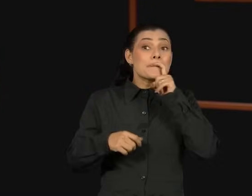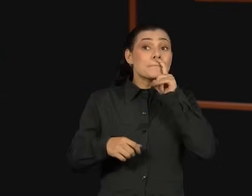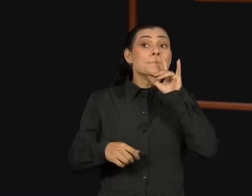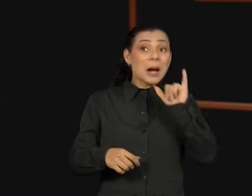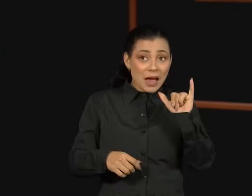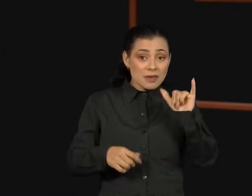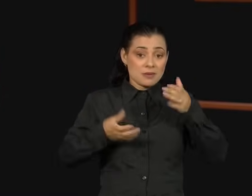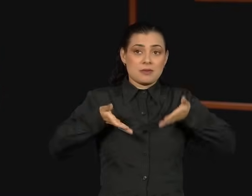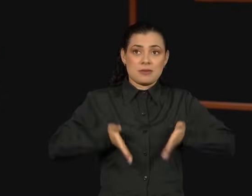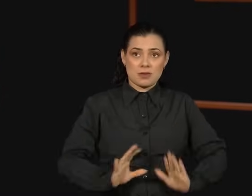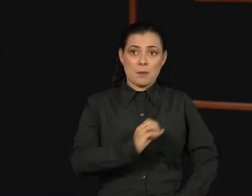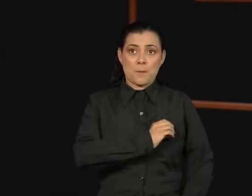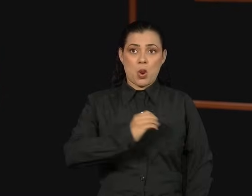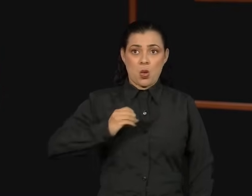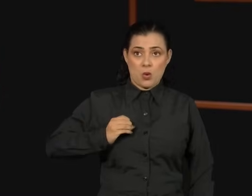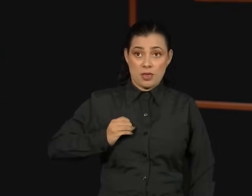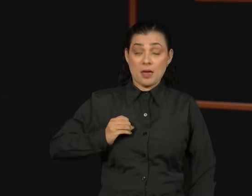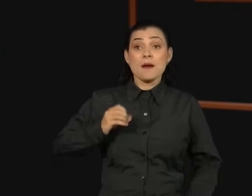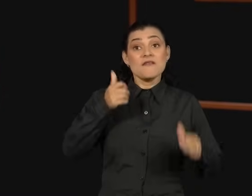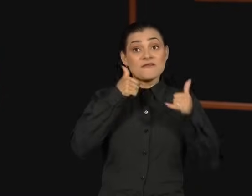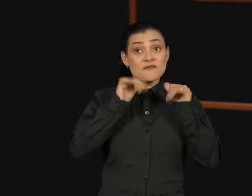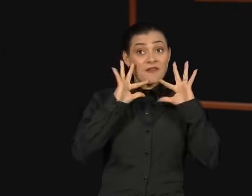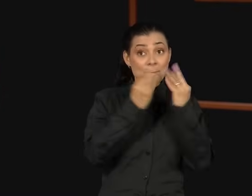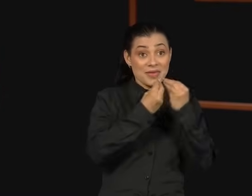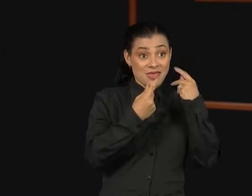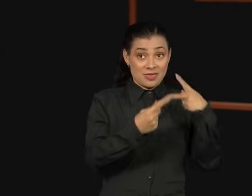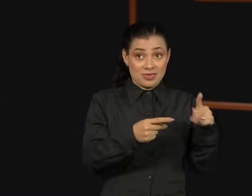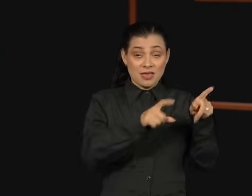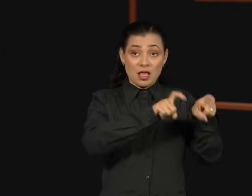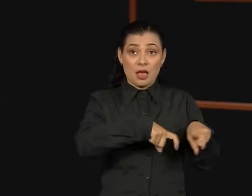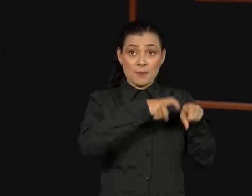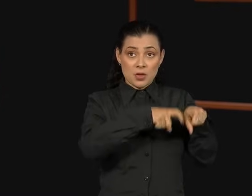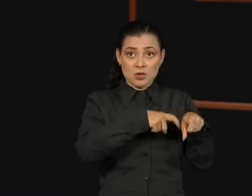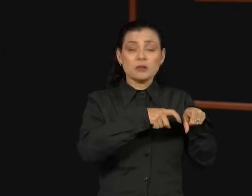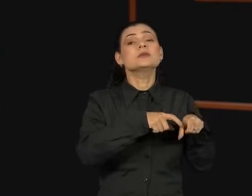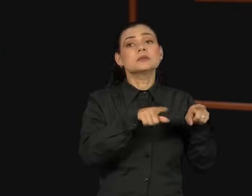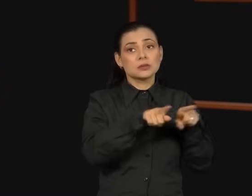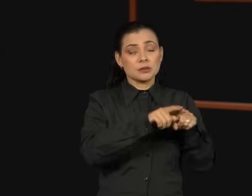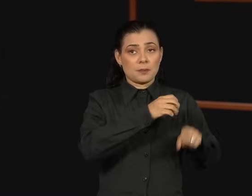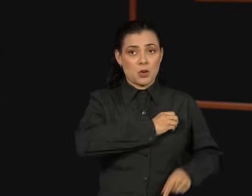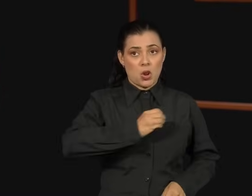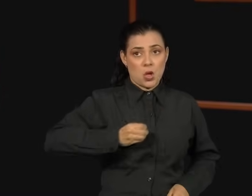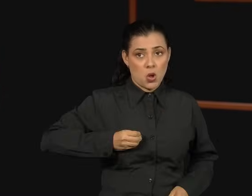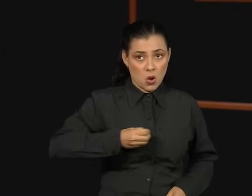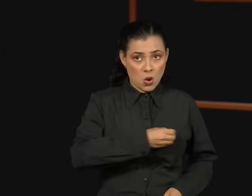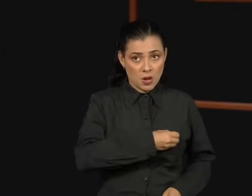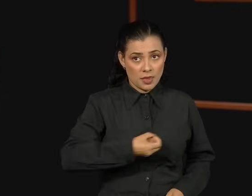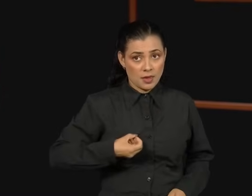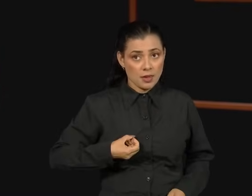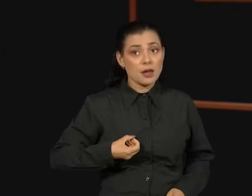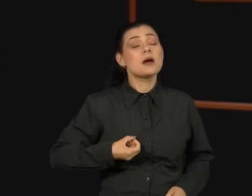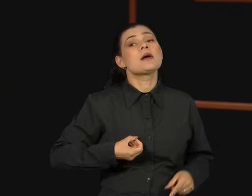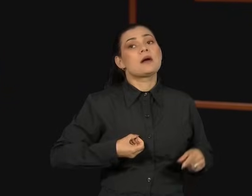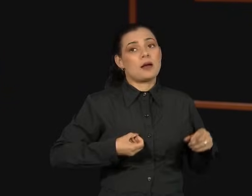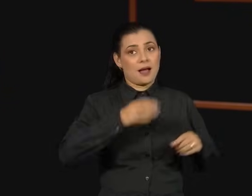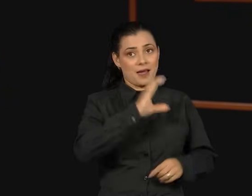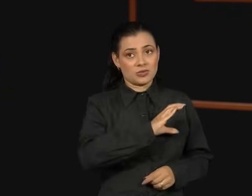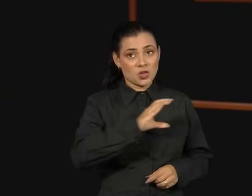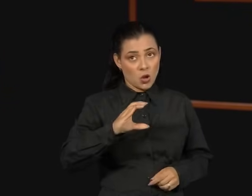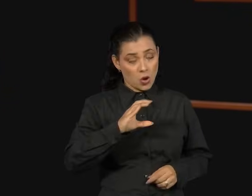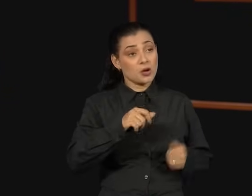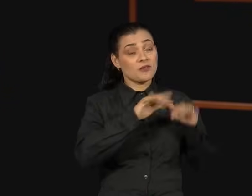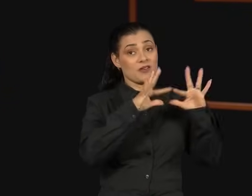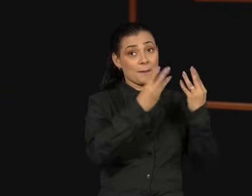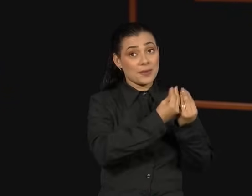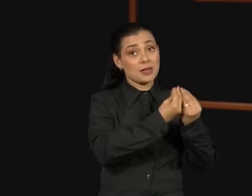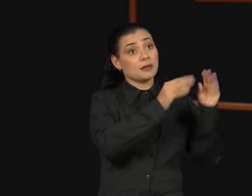Polônia e a família veio, família de camponeses, poloneses, católicos, né? Vieram